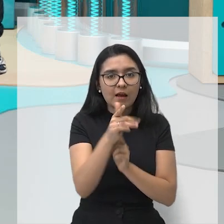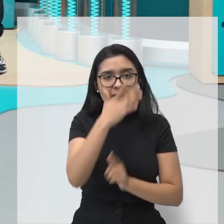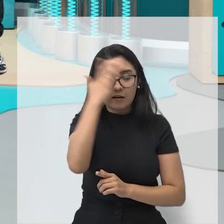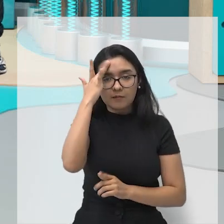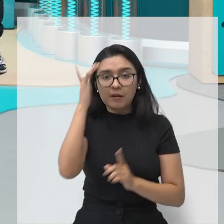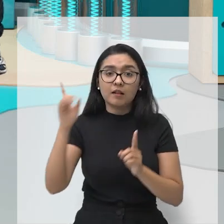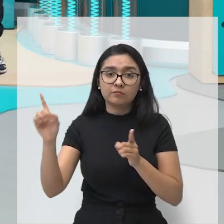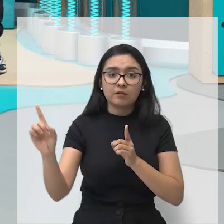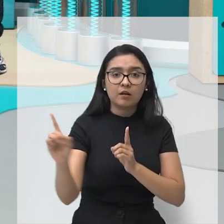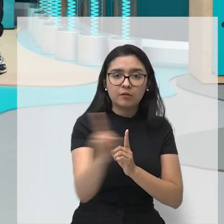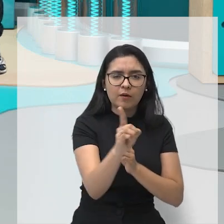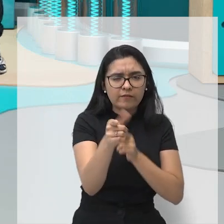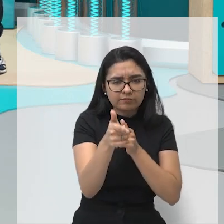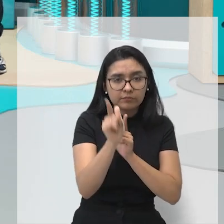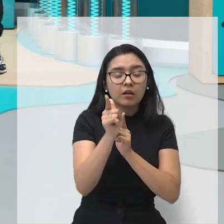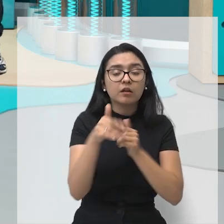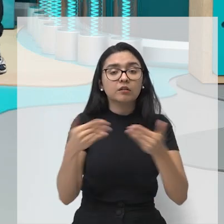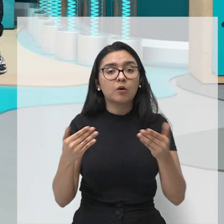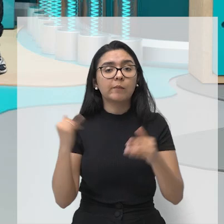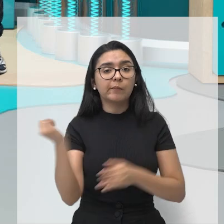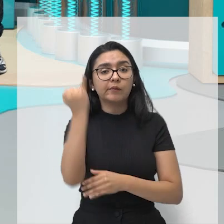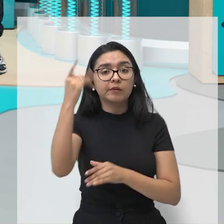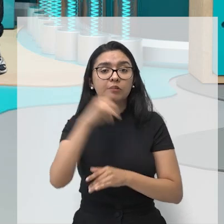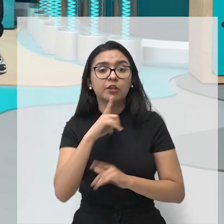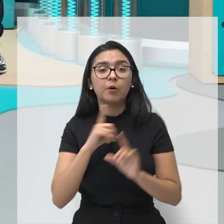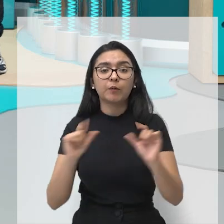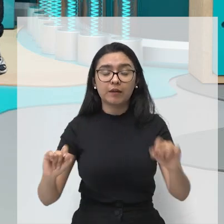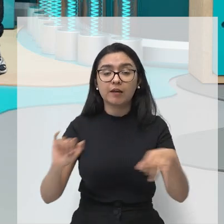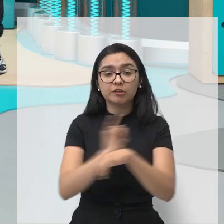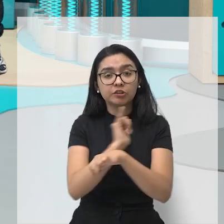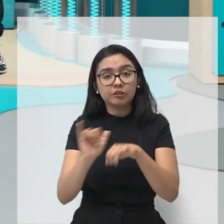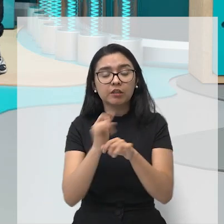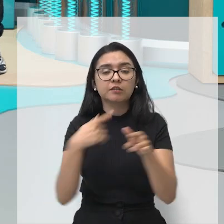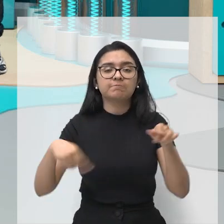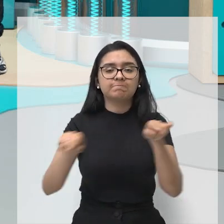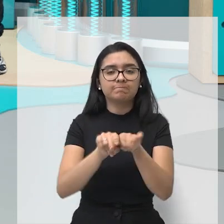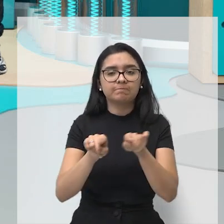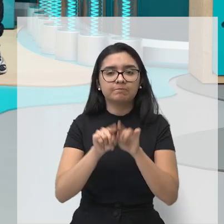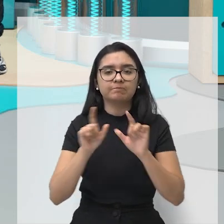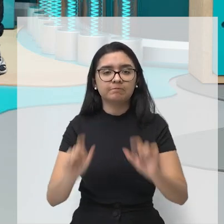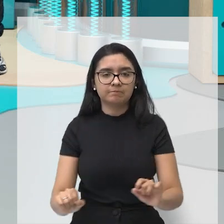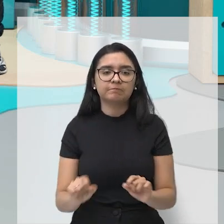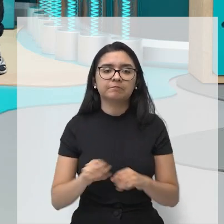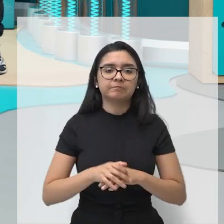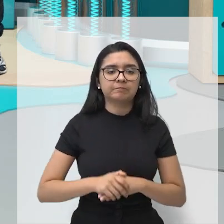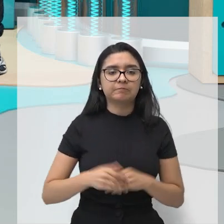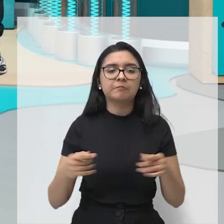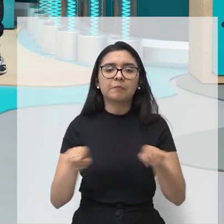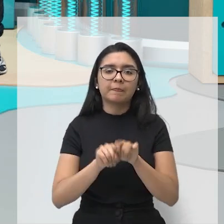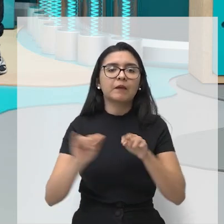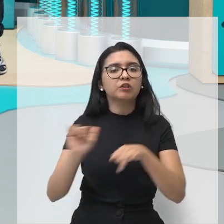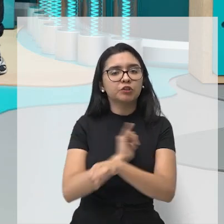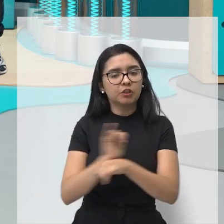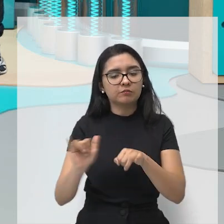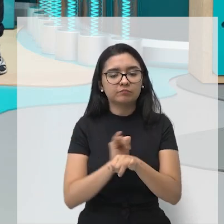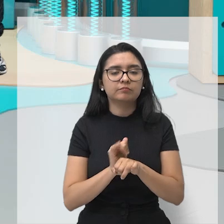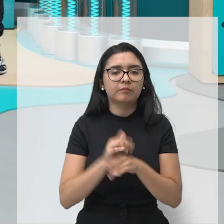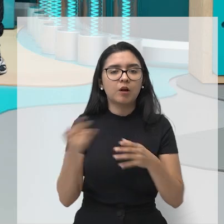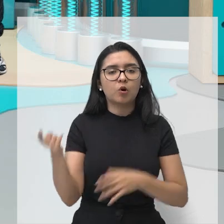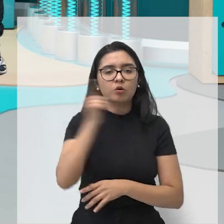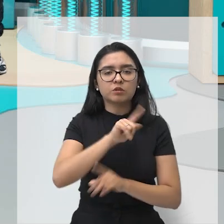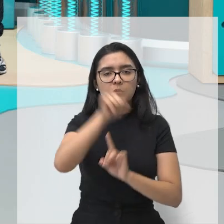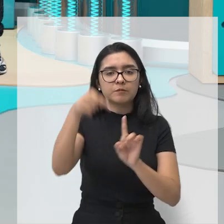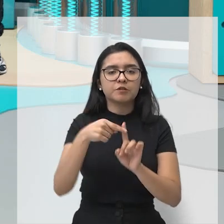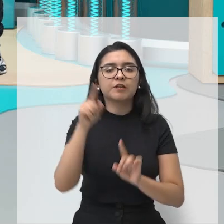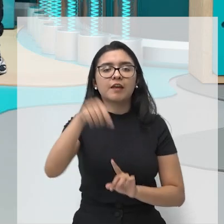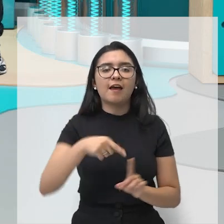passando. E aí é importante ter todo esse delineamento aí da estratégia para conseguir alcançar o